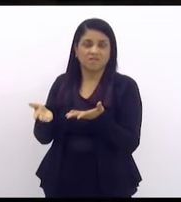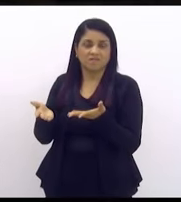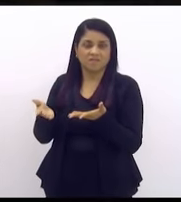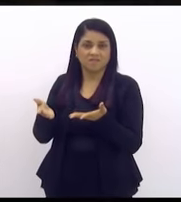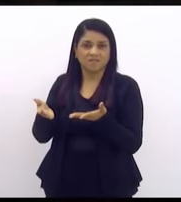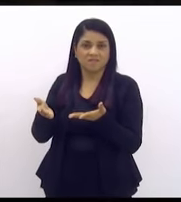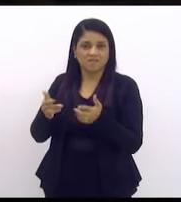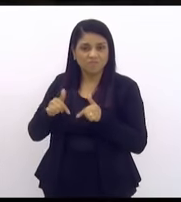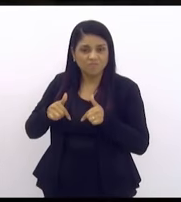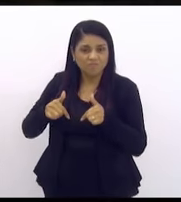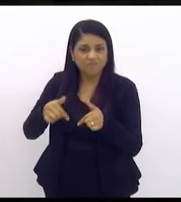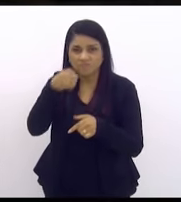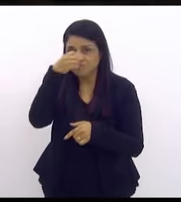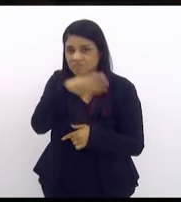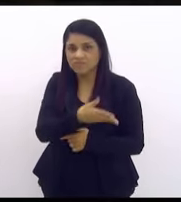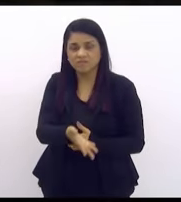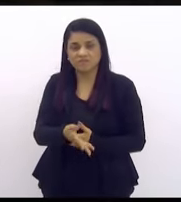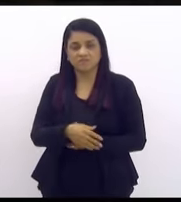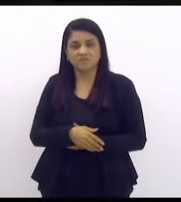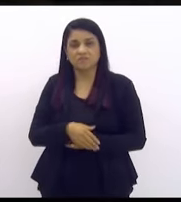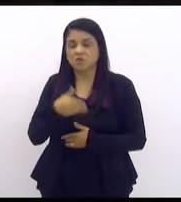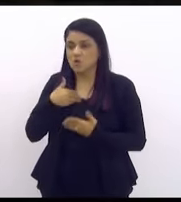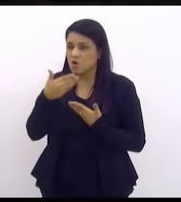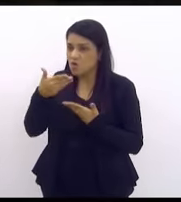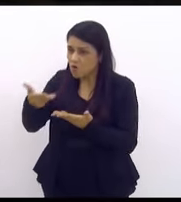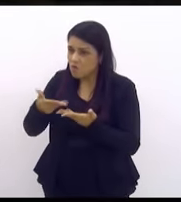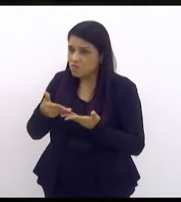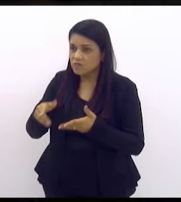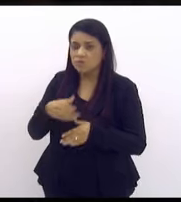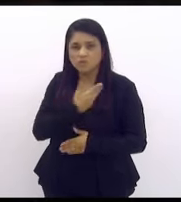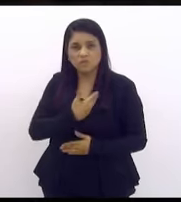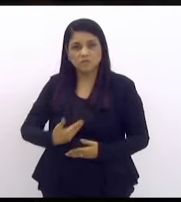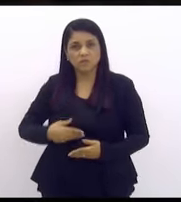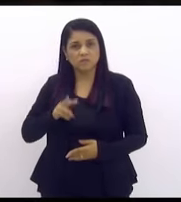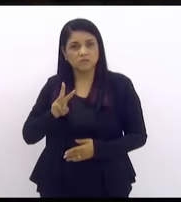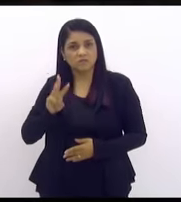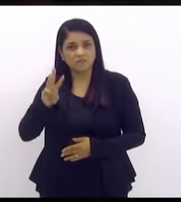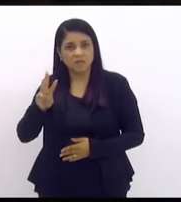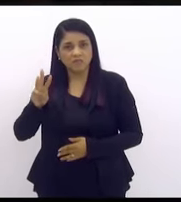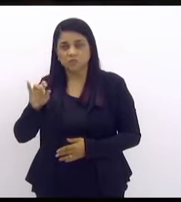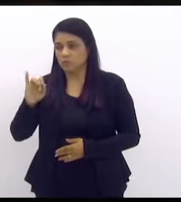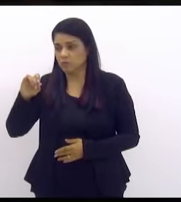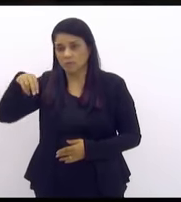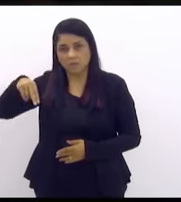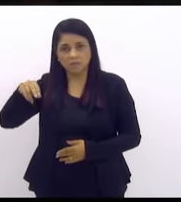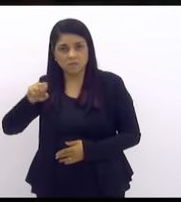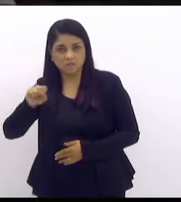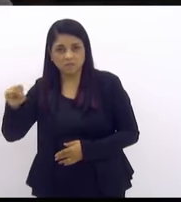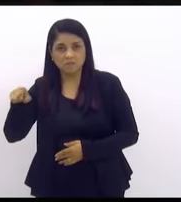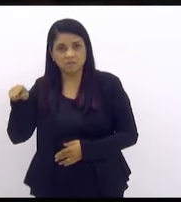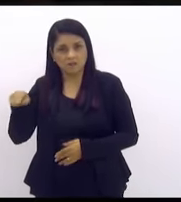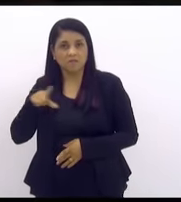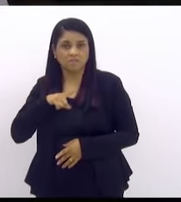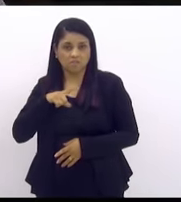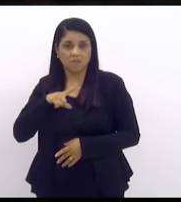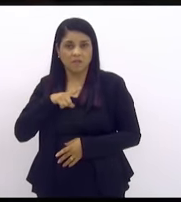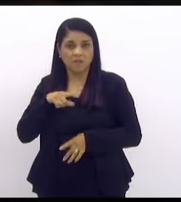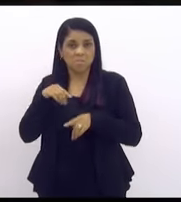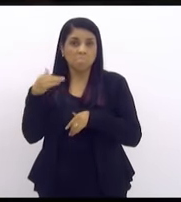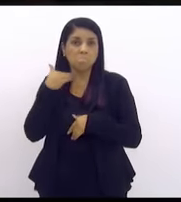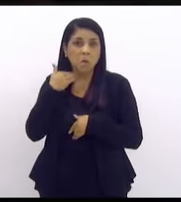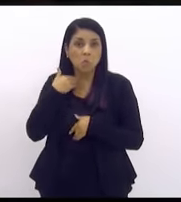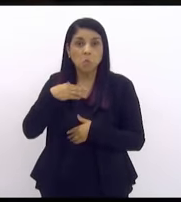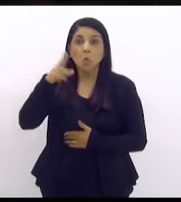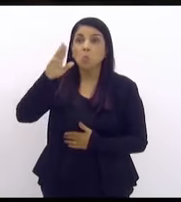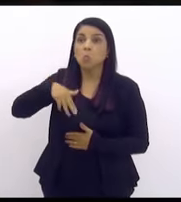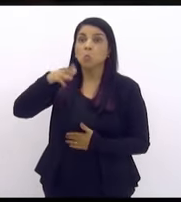expoliativa. Então, convido o governador a entrar no site do INSS, porque lá tem bancos até que eu nunca